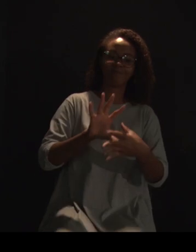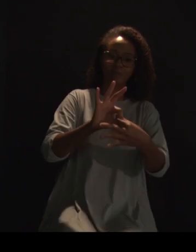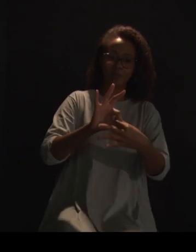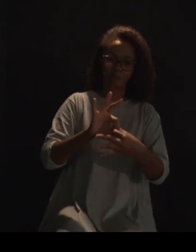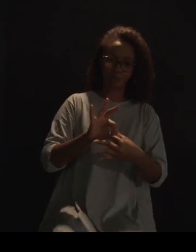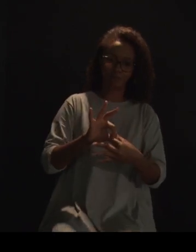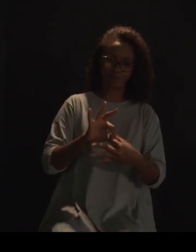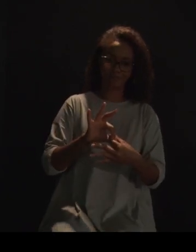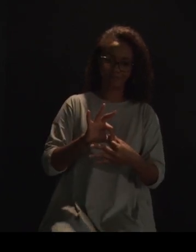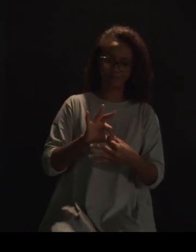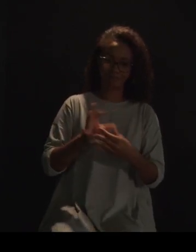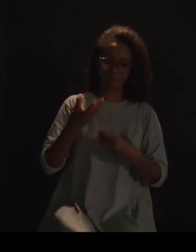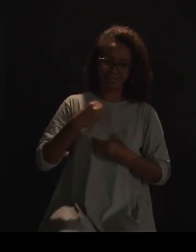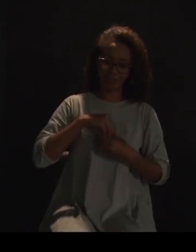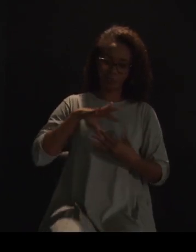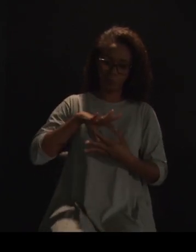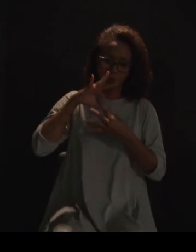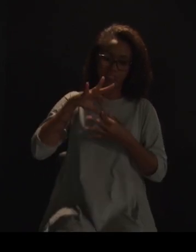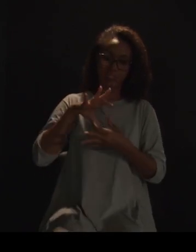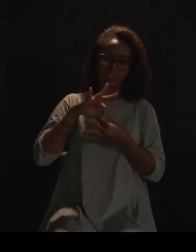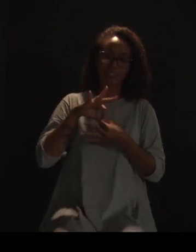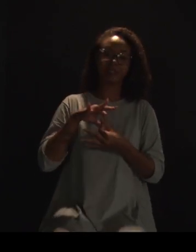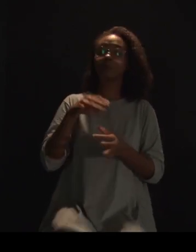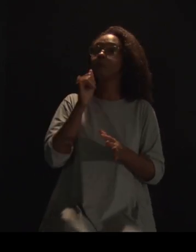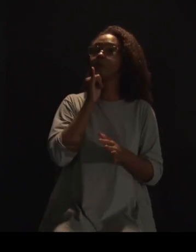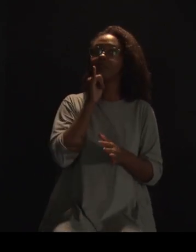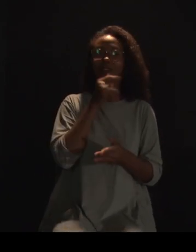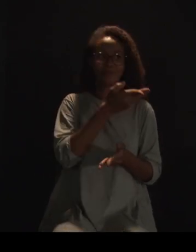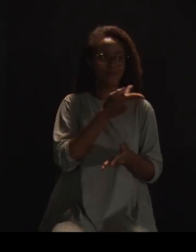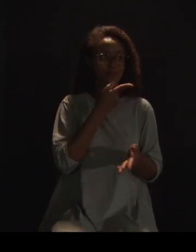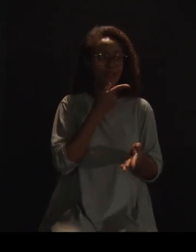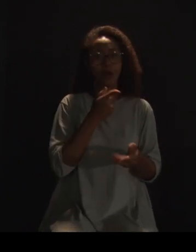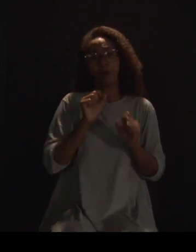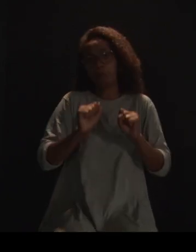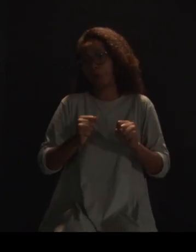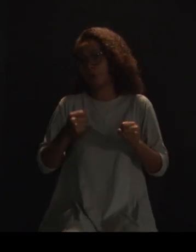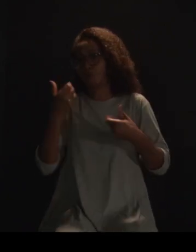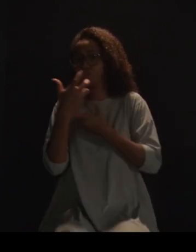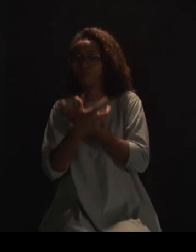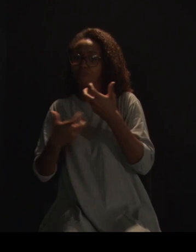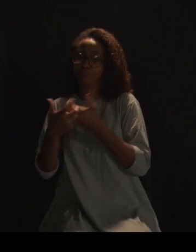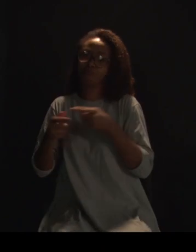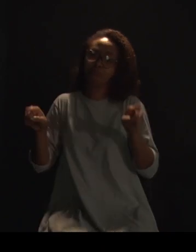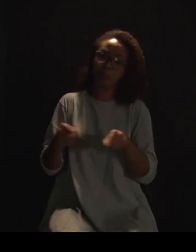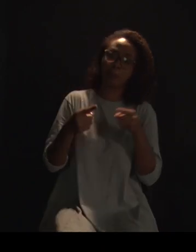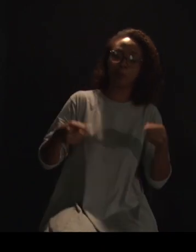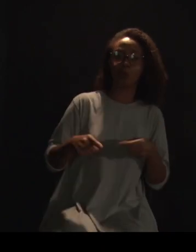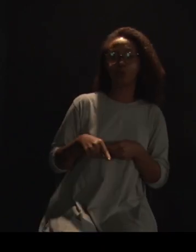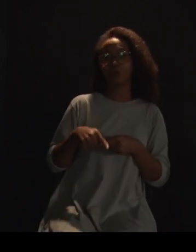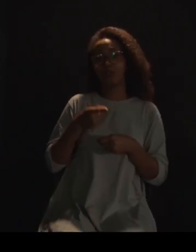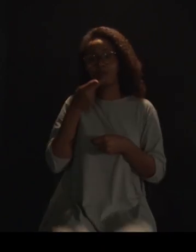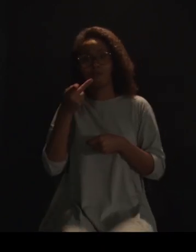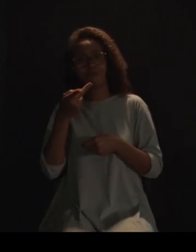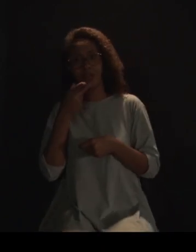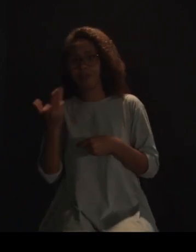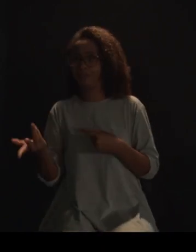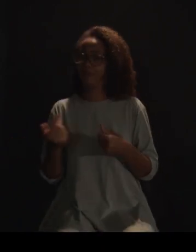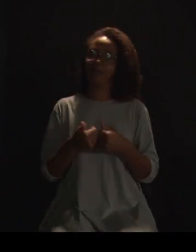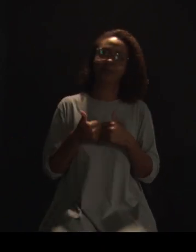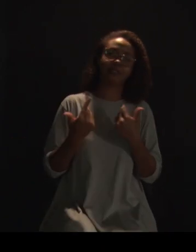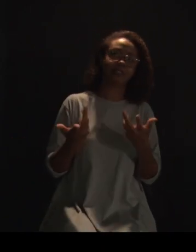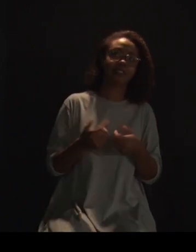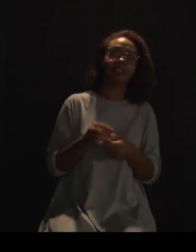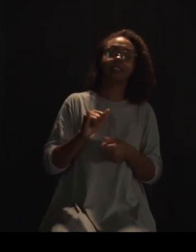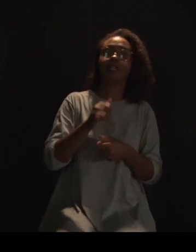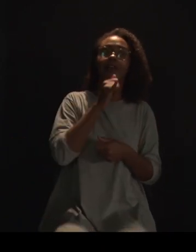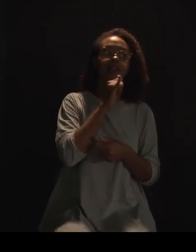espírito é como o parente disse através da música através da fala se eu for falar até por exemplo